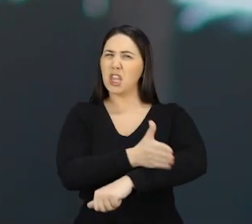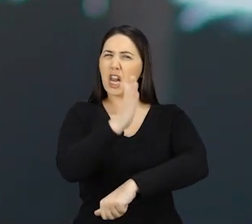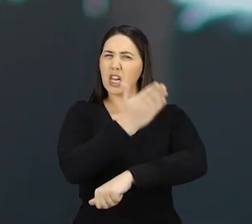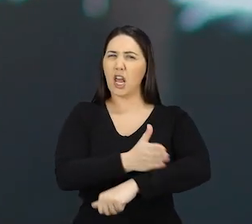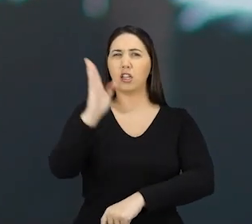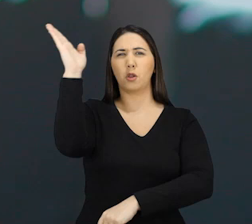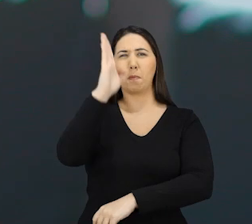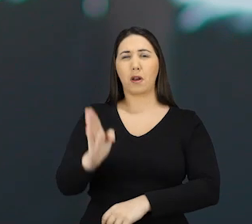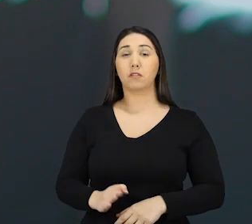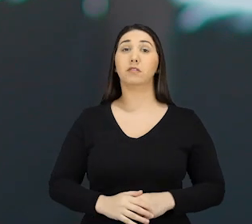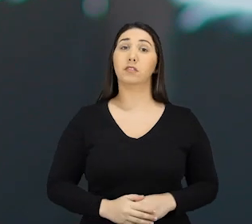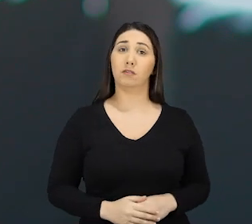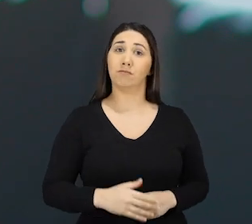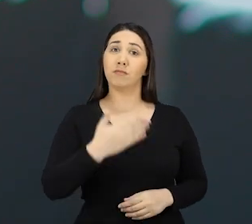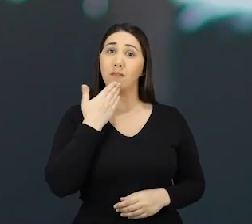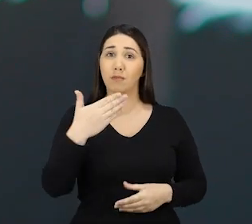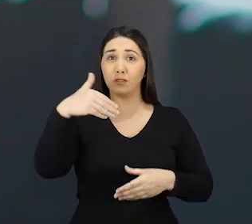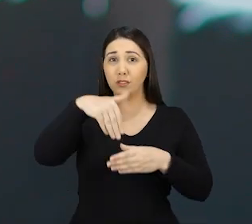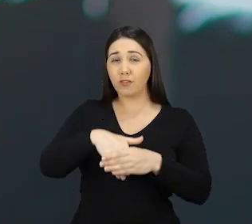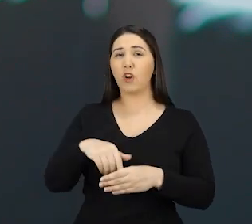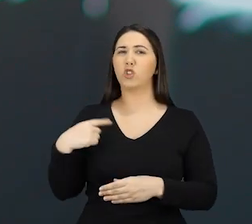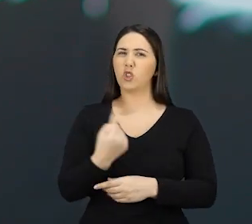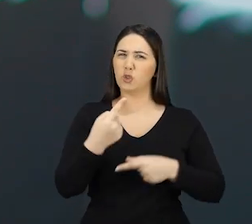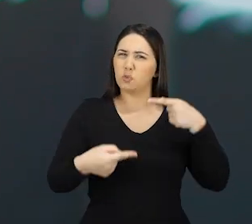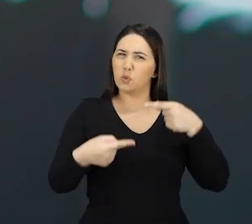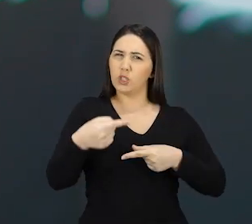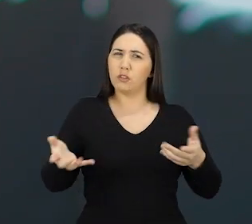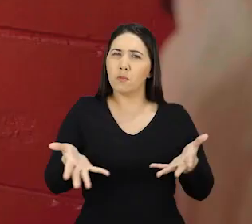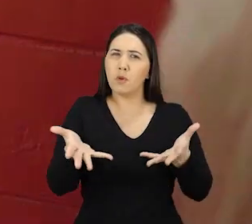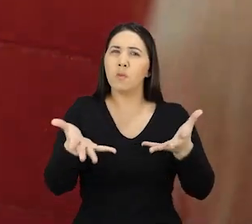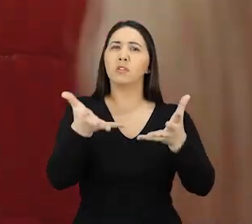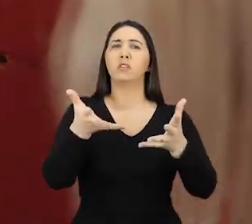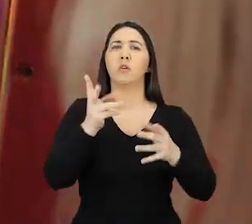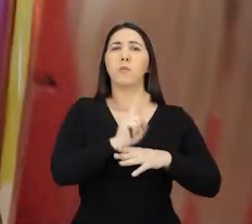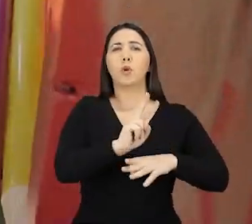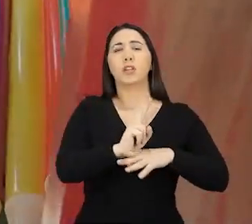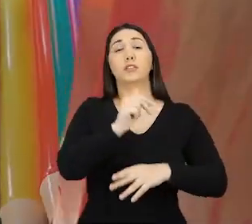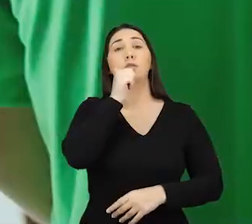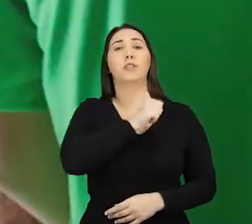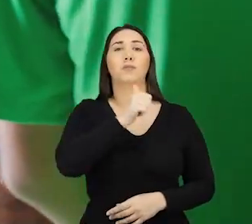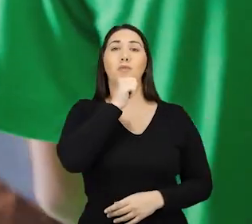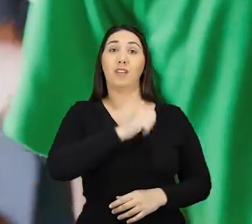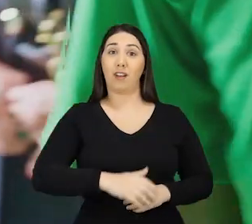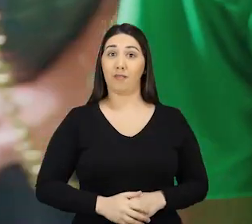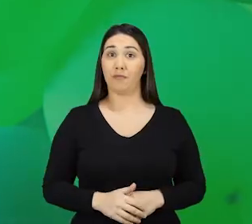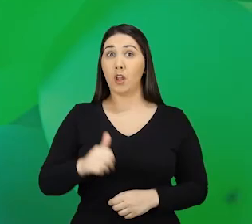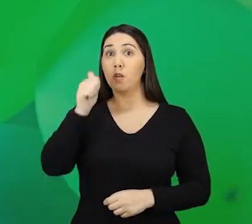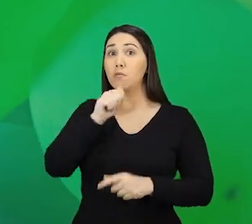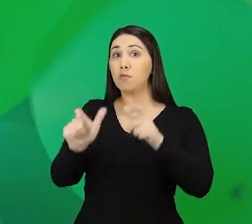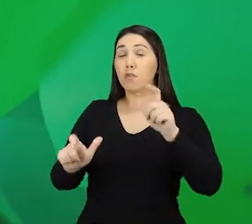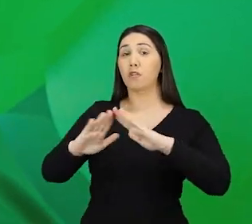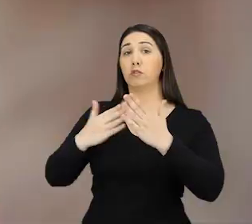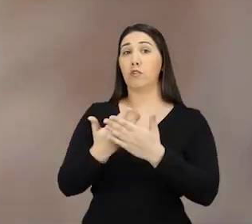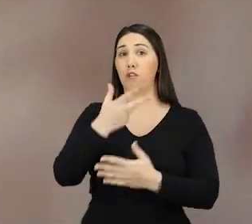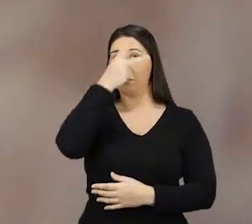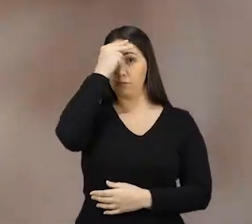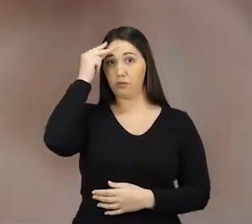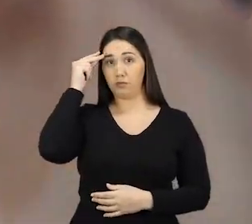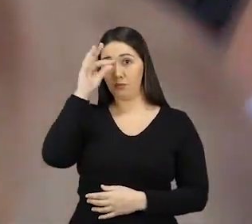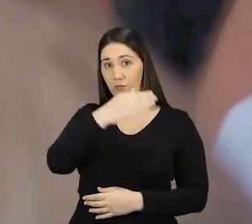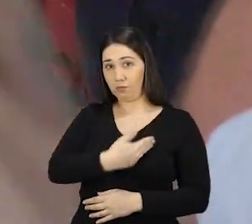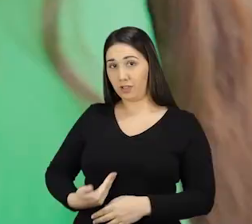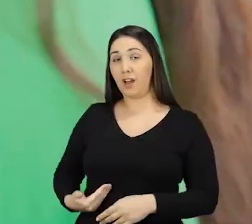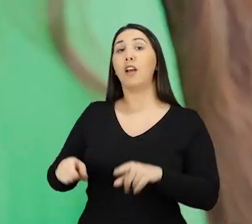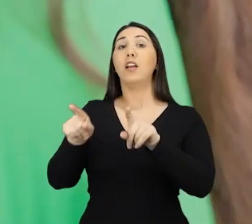o seu voto para fortalecer as políticas de promoção e proteção à mulher, para as alunas da rede pública que recebem absorvente no